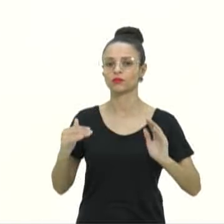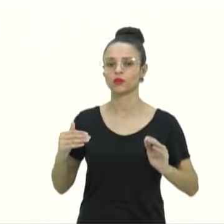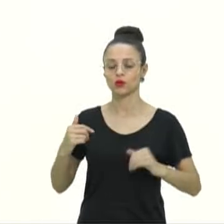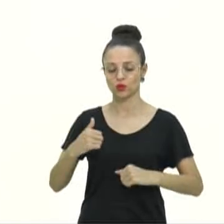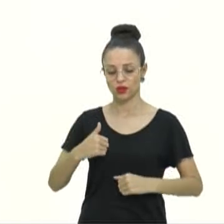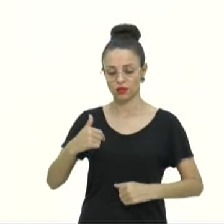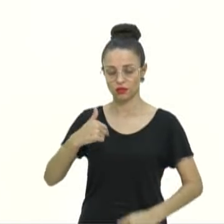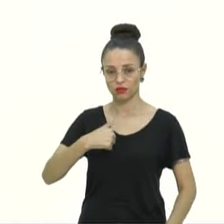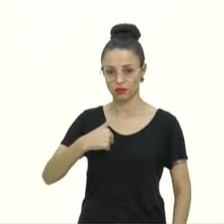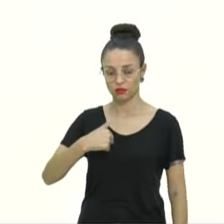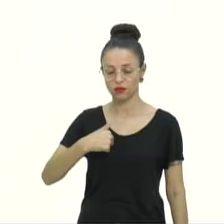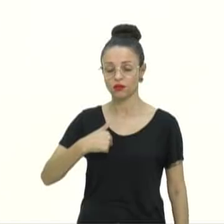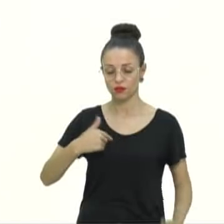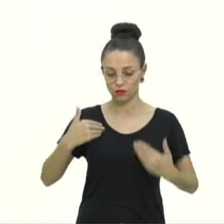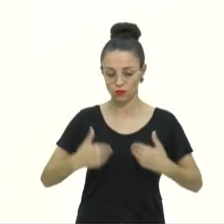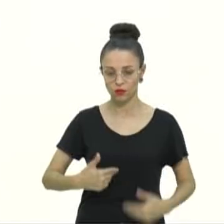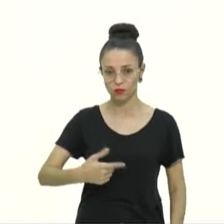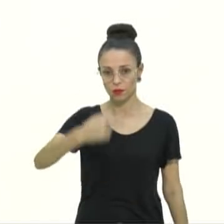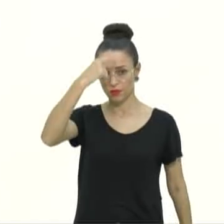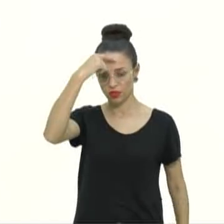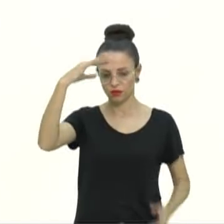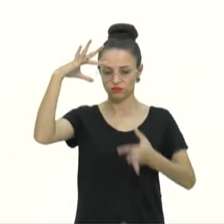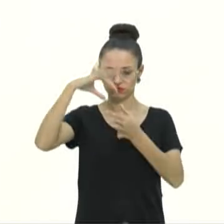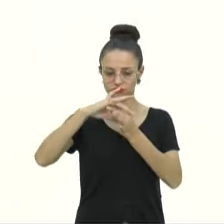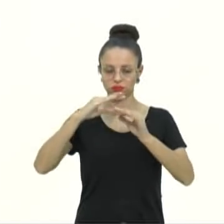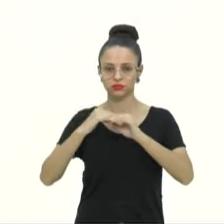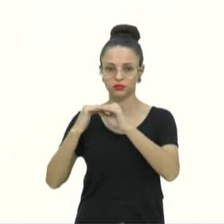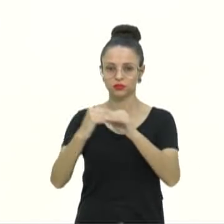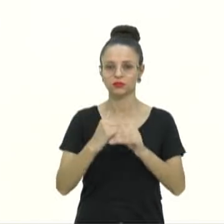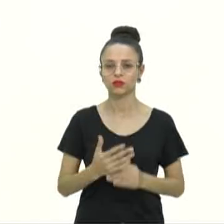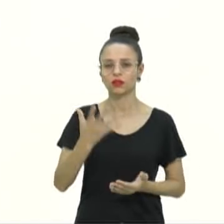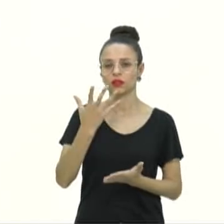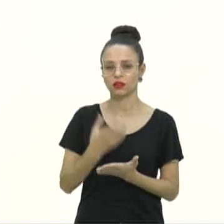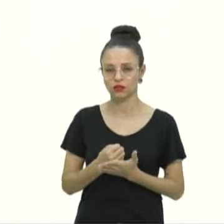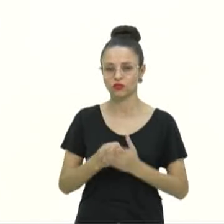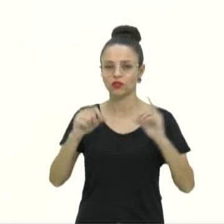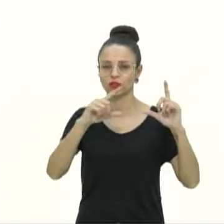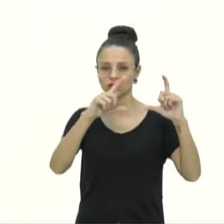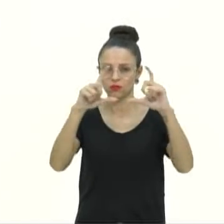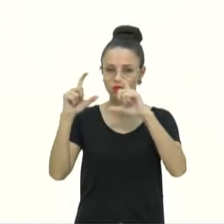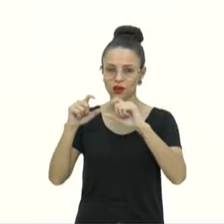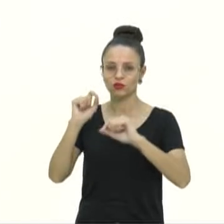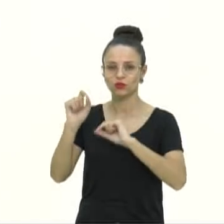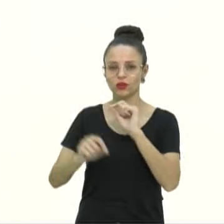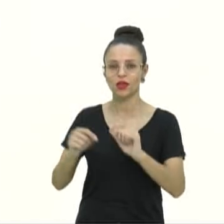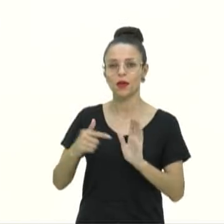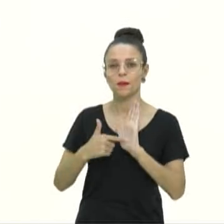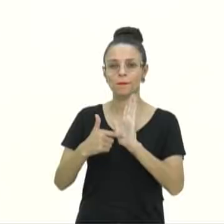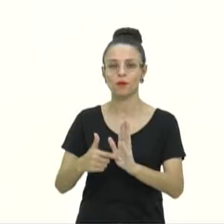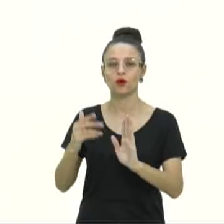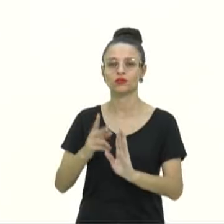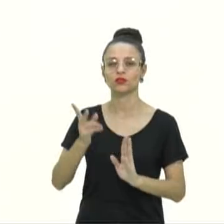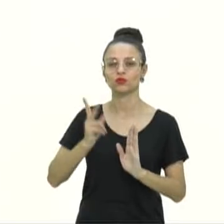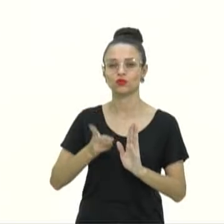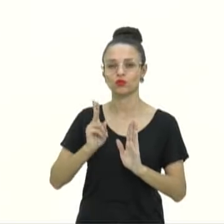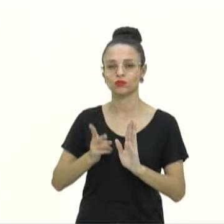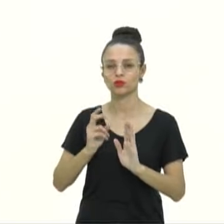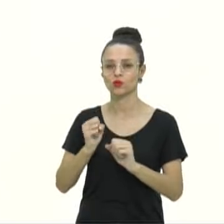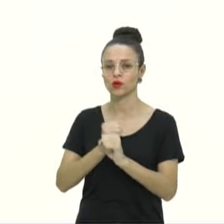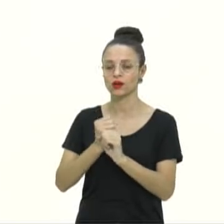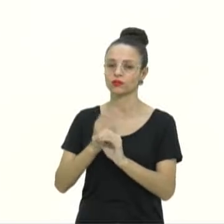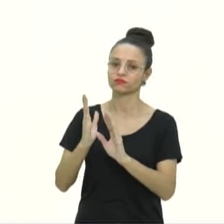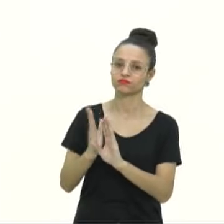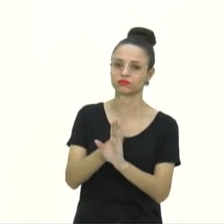e mente. Registros e imagens datados do ano de 2000 anos antes de Cristo foram encontrados